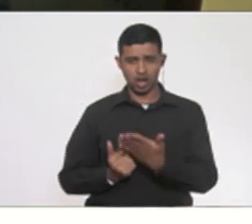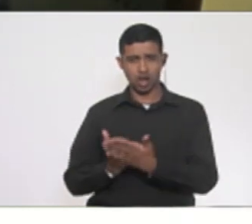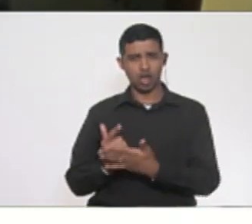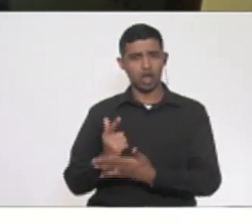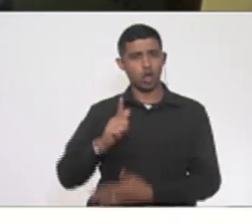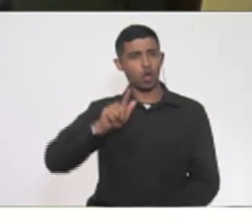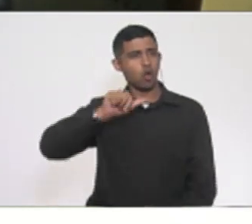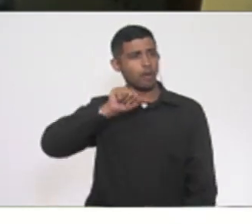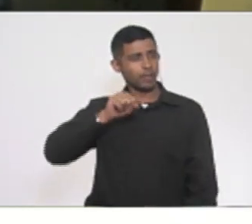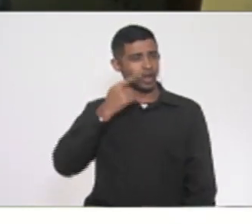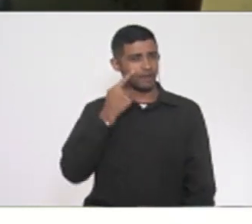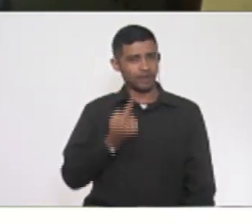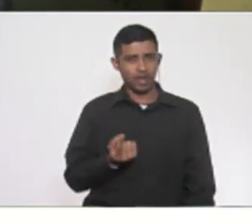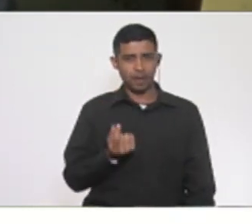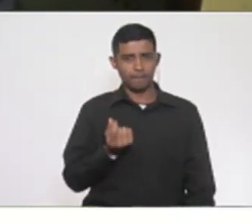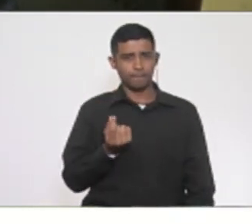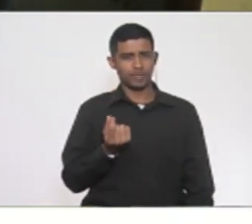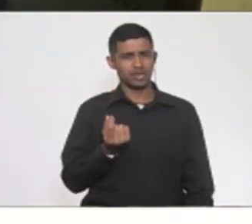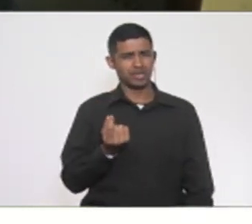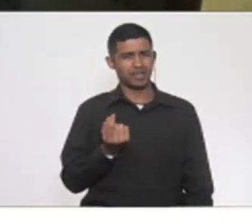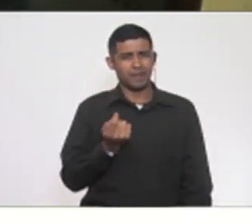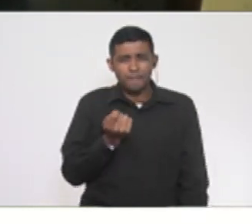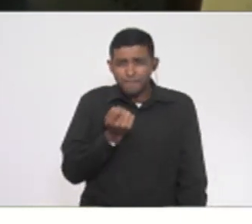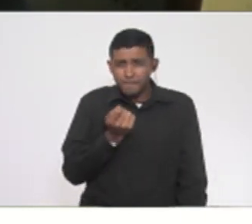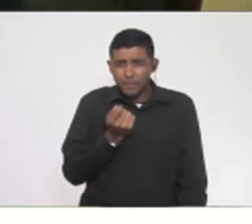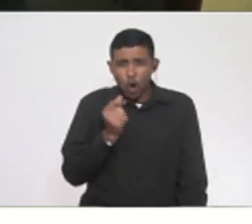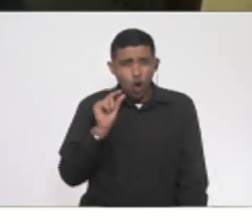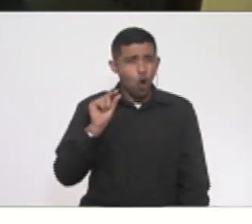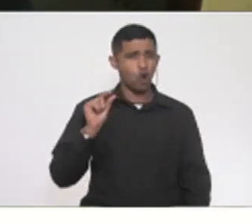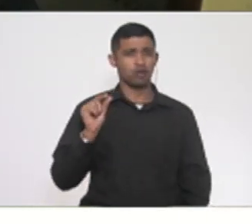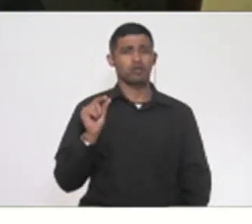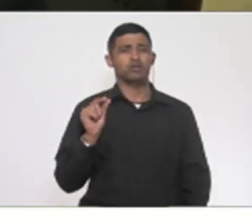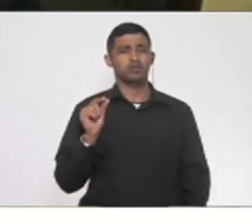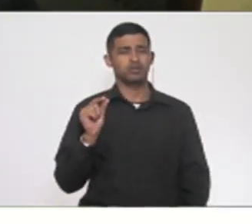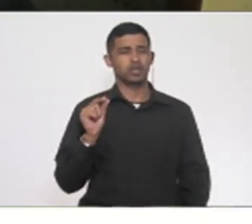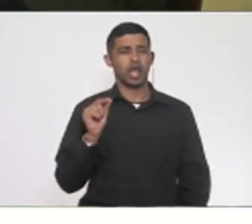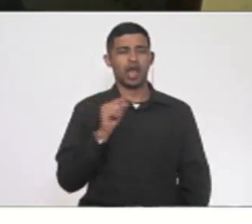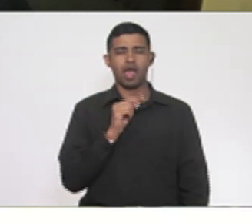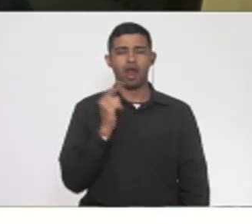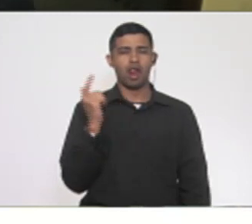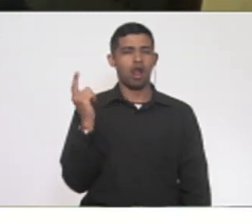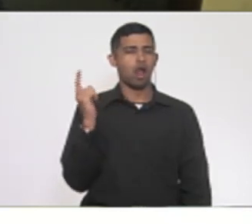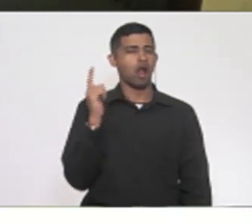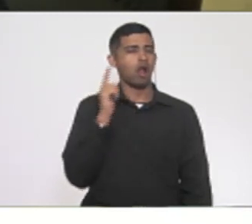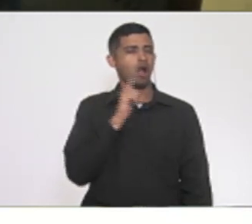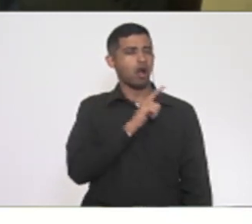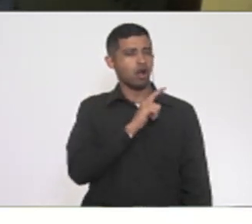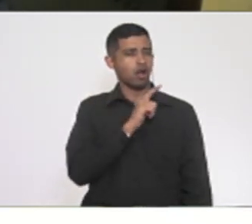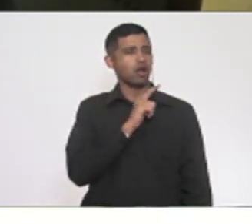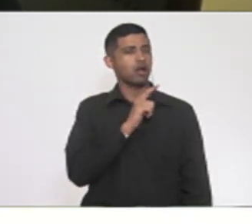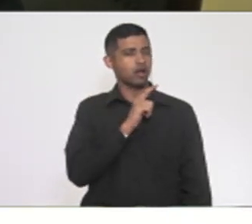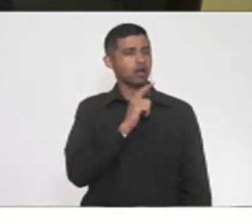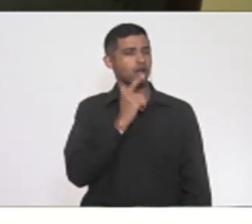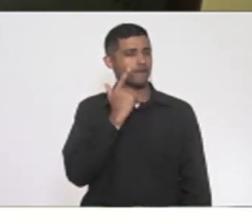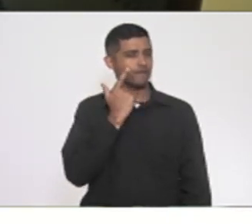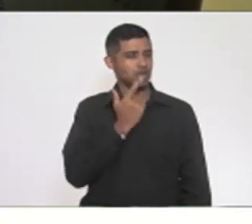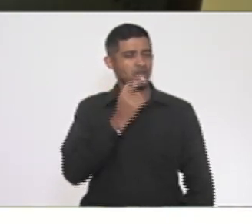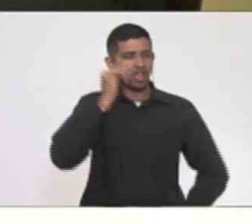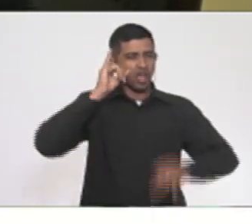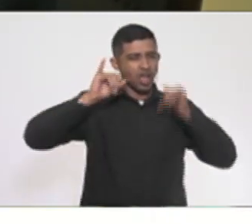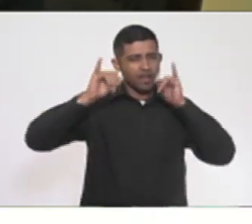gás por um preço muito pequeno, para ela ter possibilidade de não escoar, de queimar,